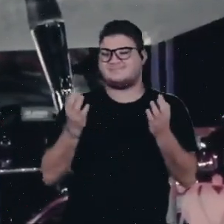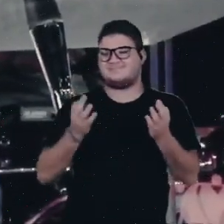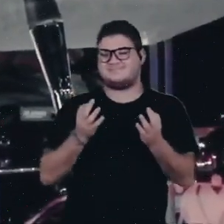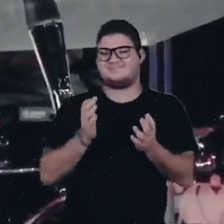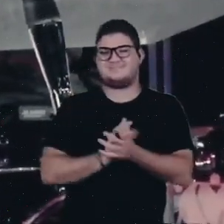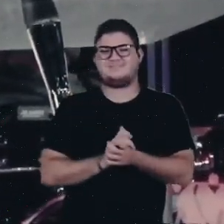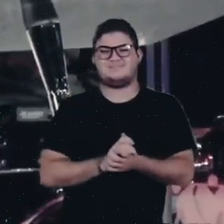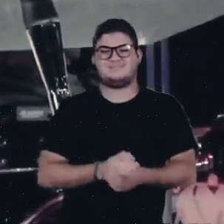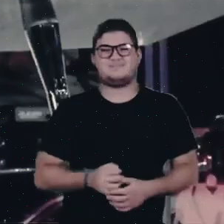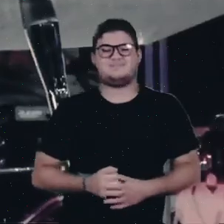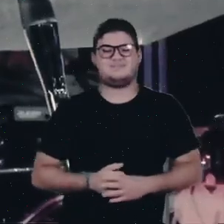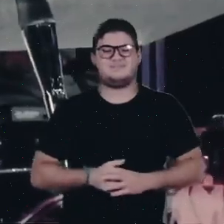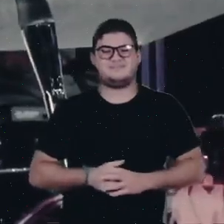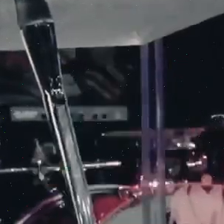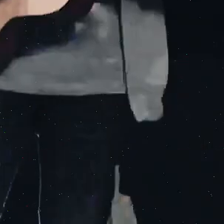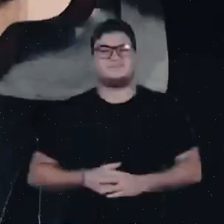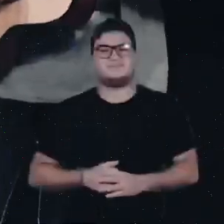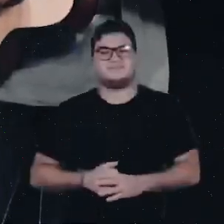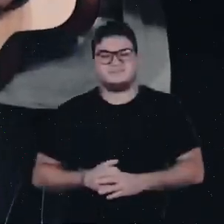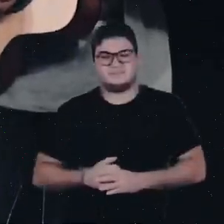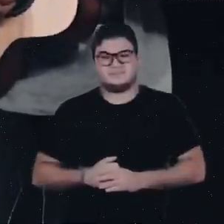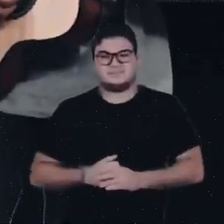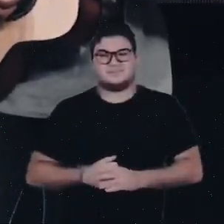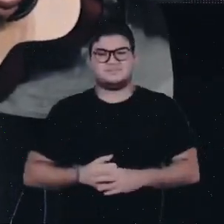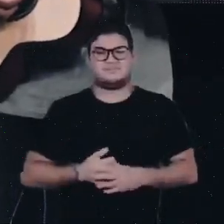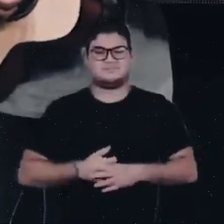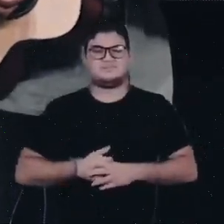aquele jeito.